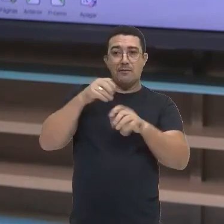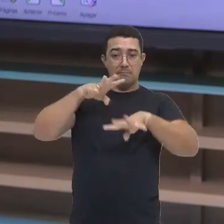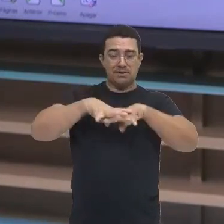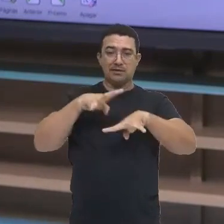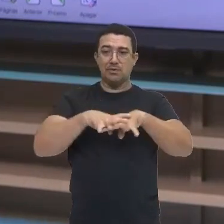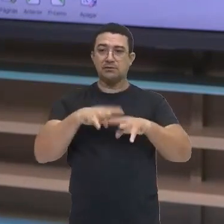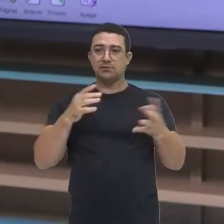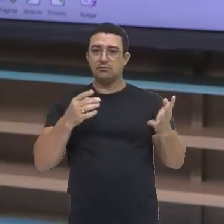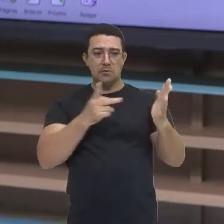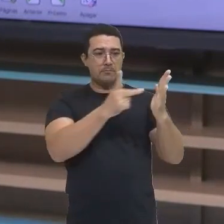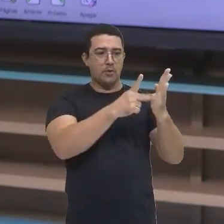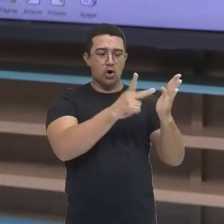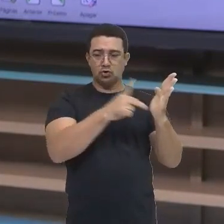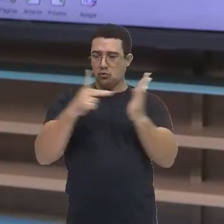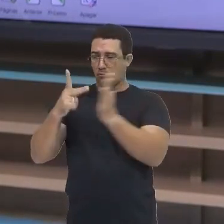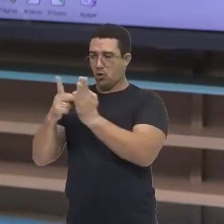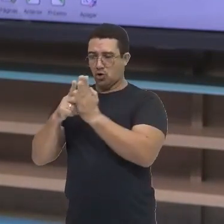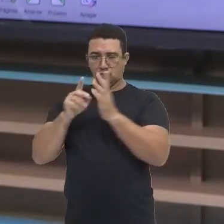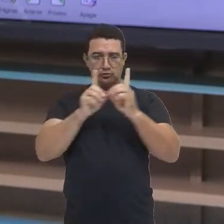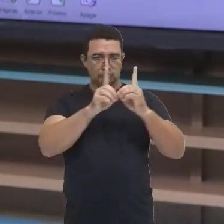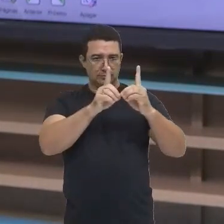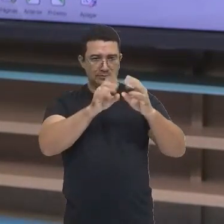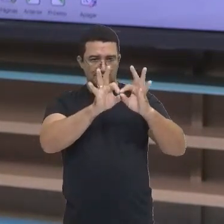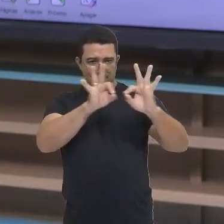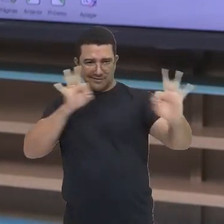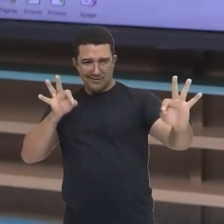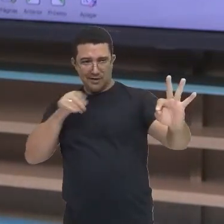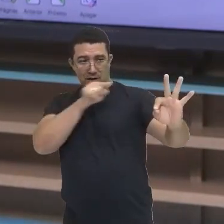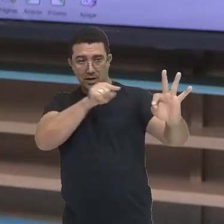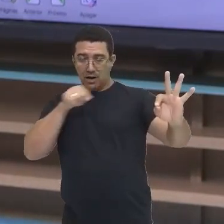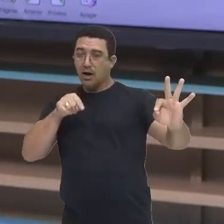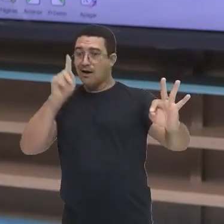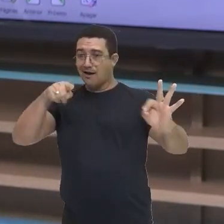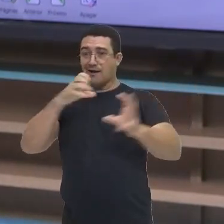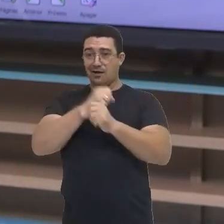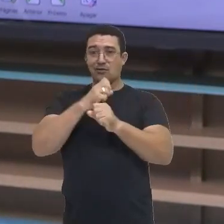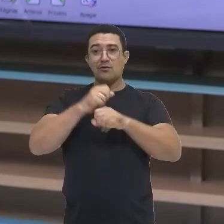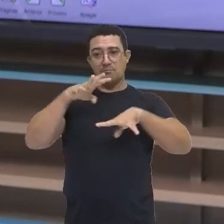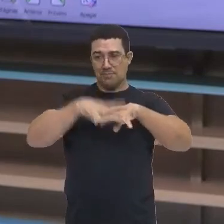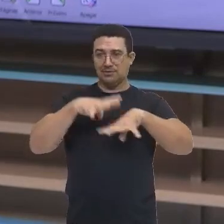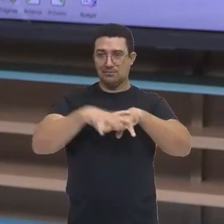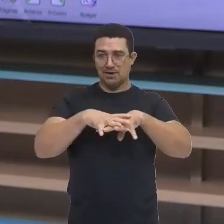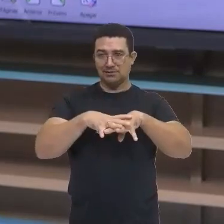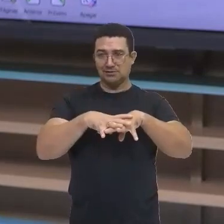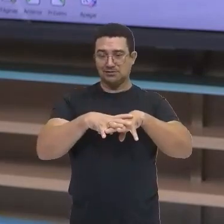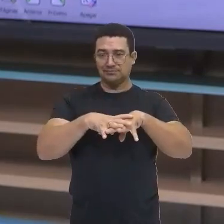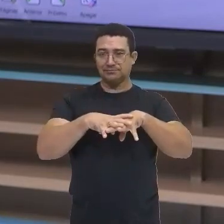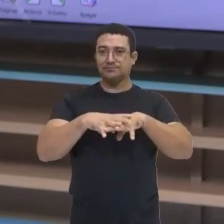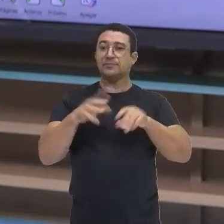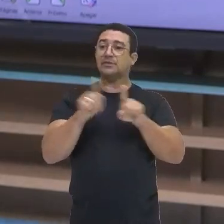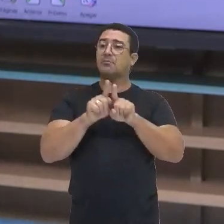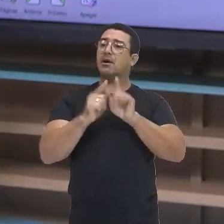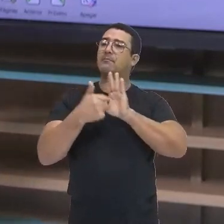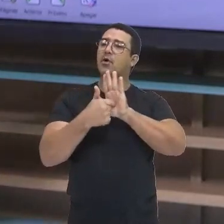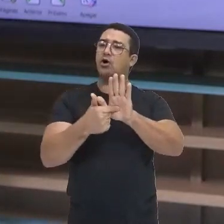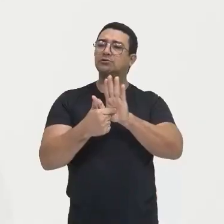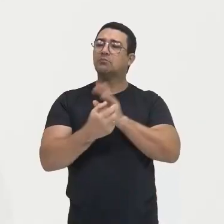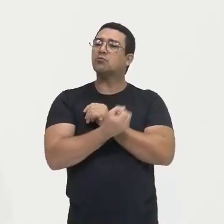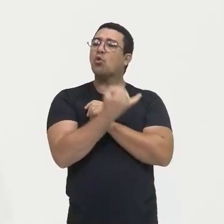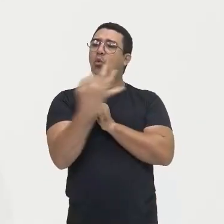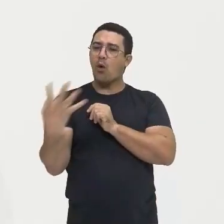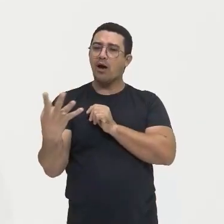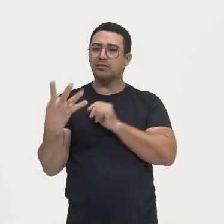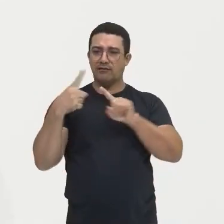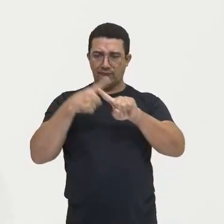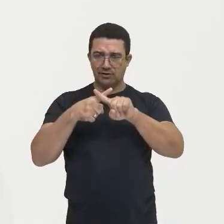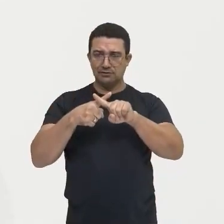um ponto e outro. Tudo bem? Então, vamos lá. E ela indica quantas vezes que uma área ela